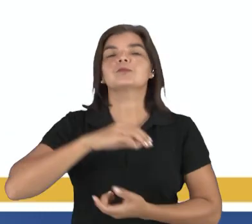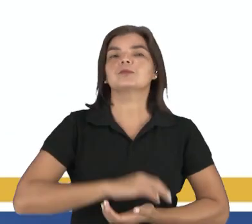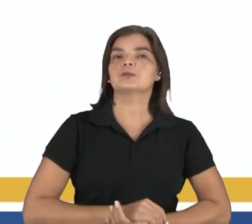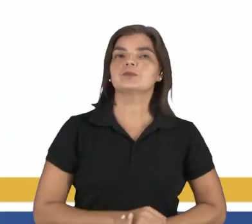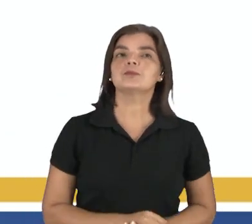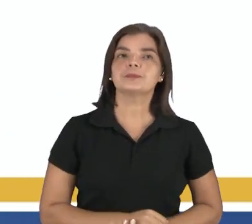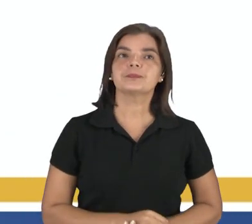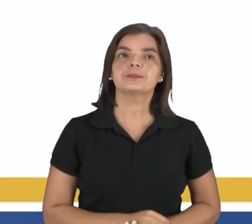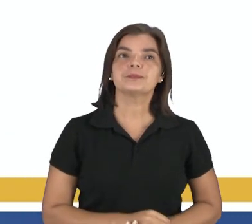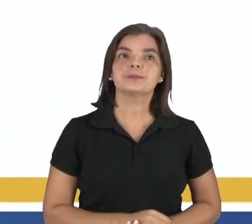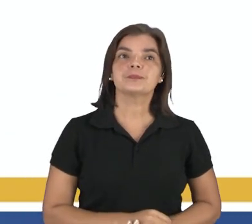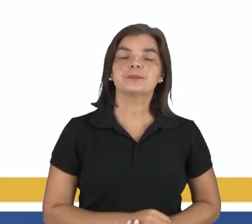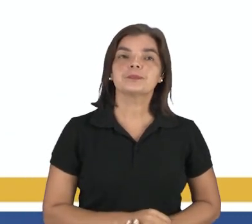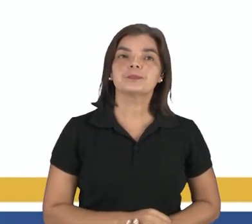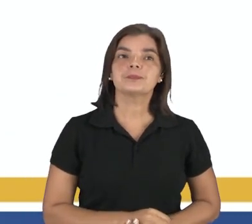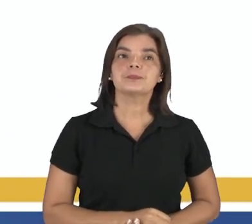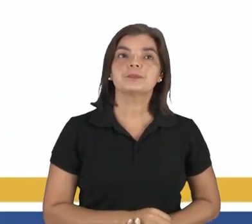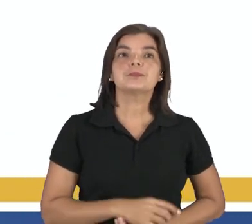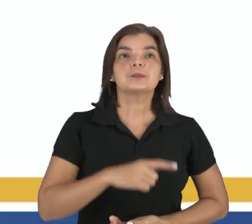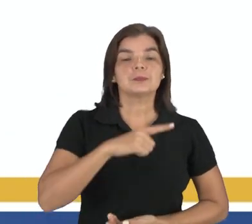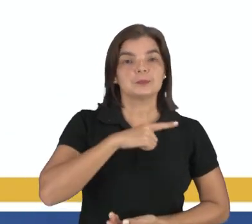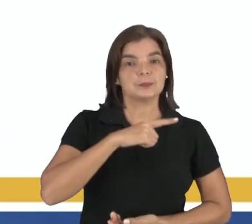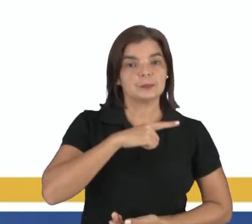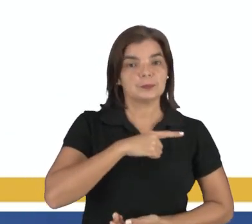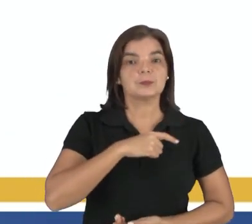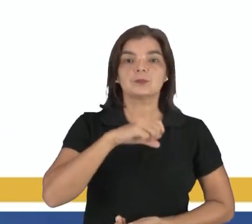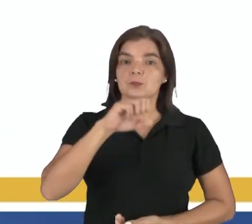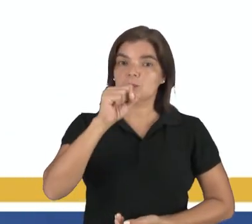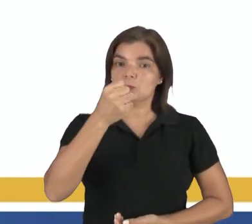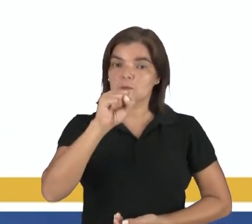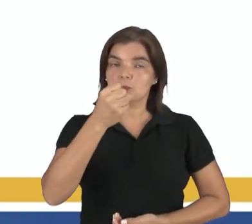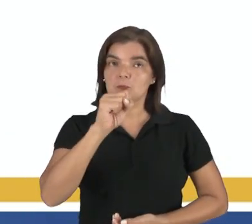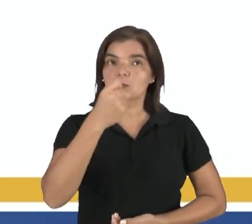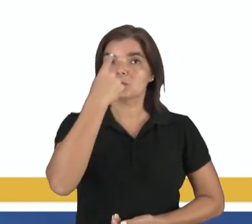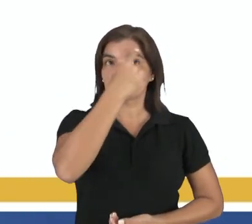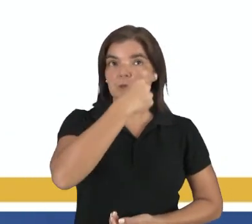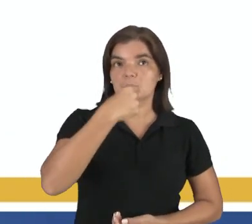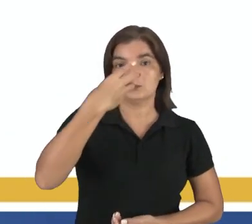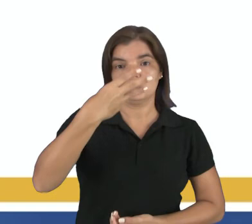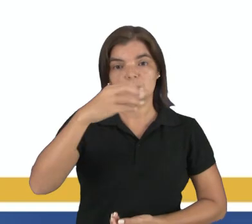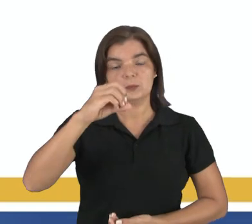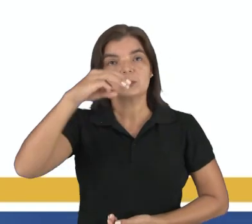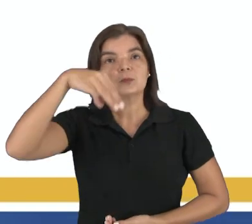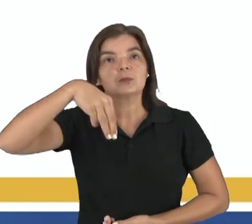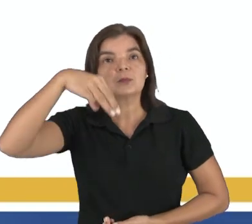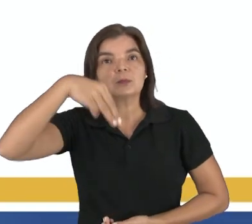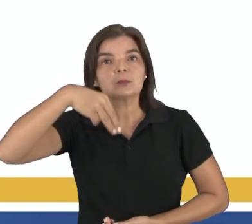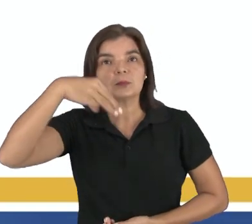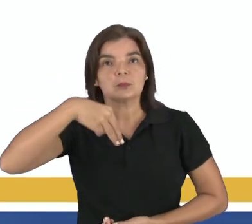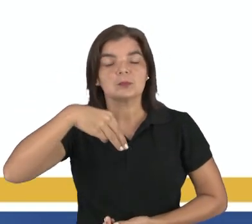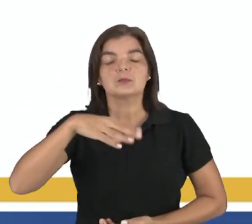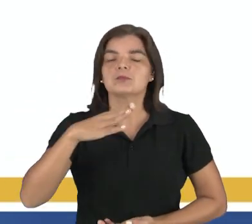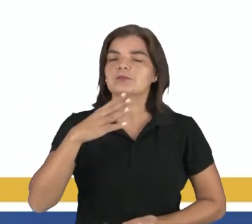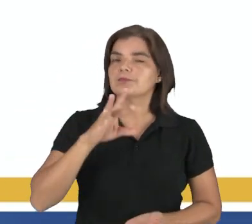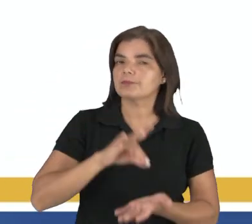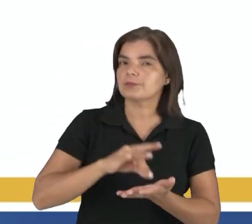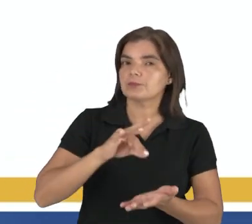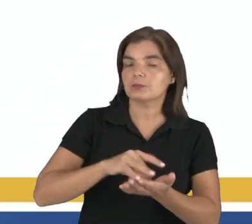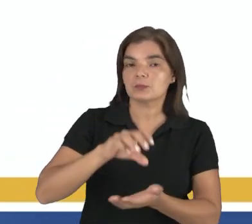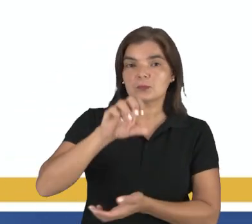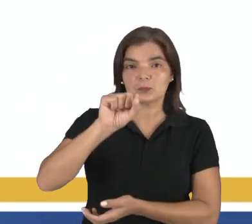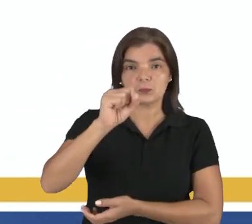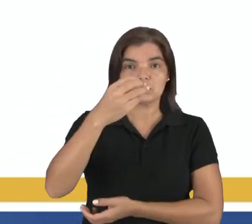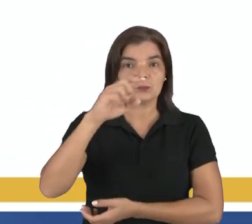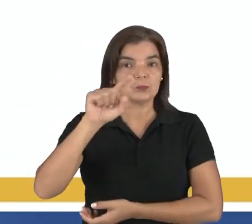30 minutos. Vamos à resolução. Temos que 8 horas e 30 minutos, na verdade,